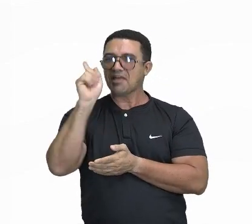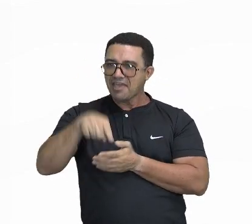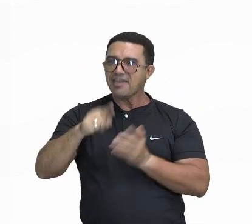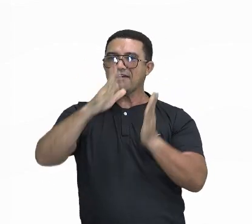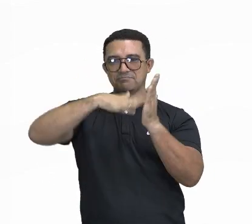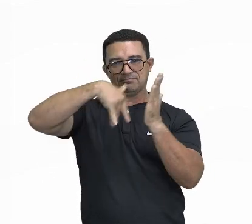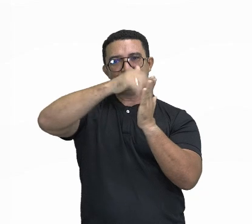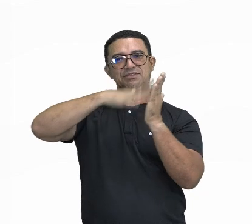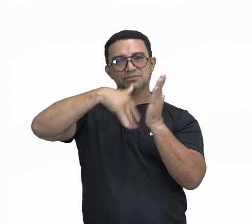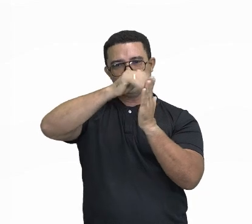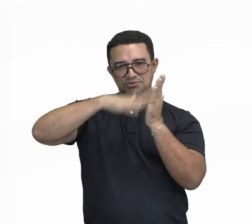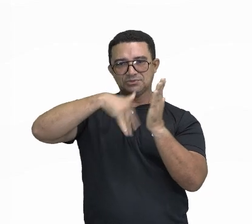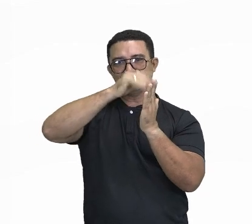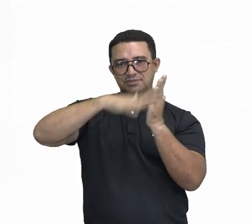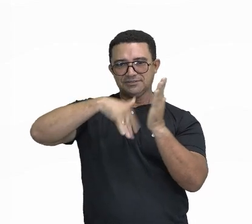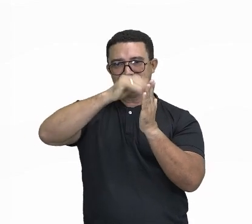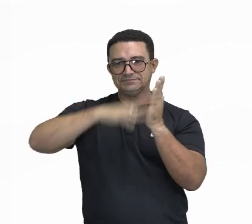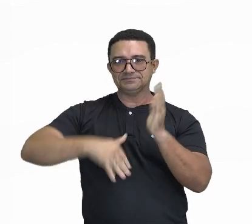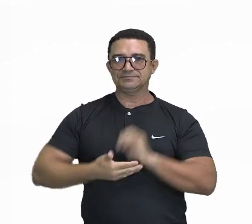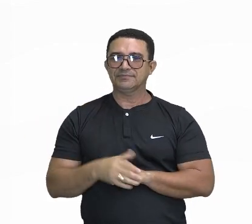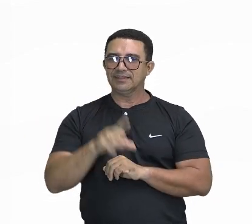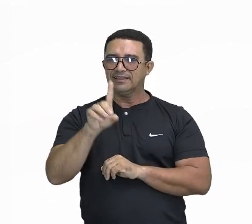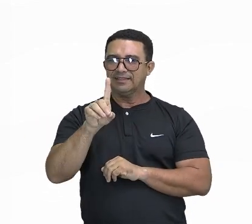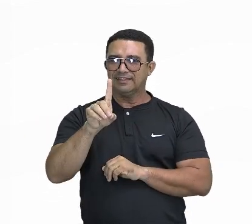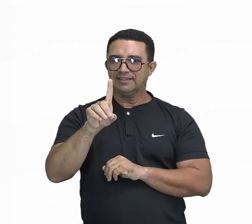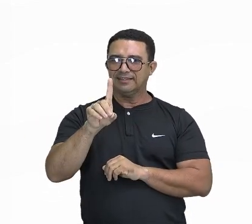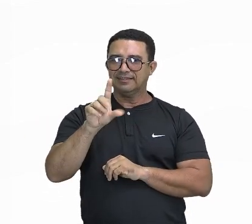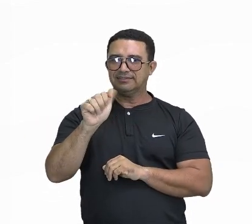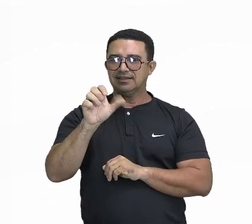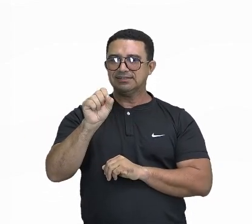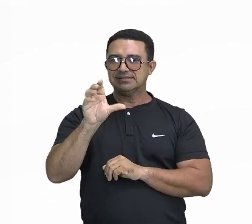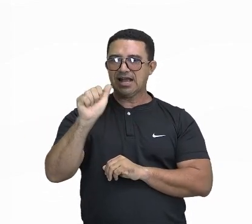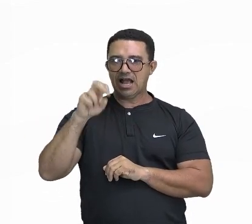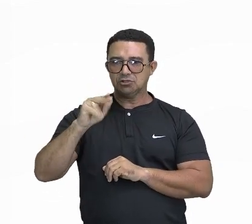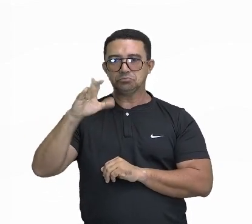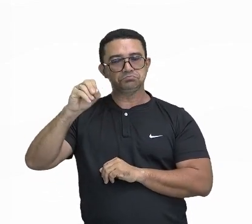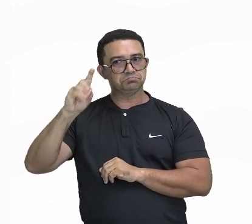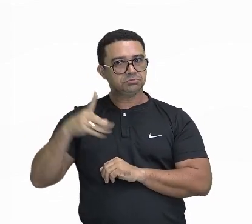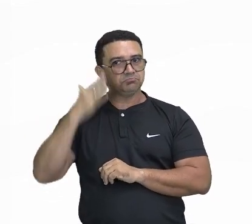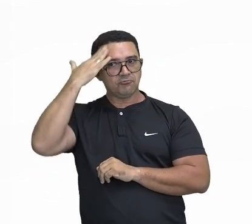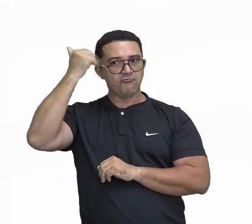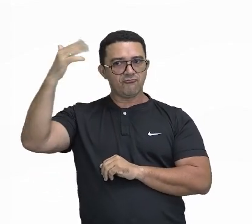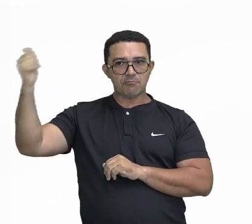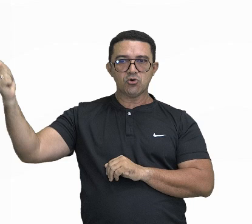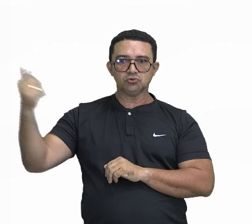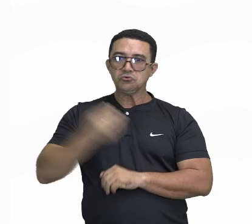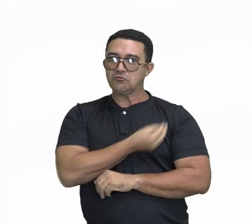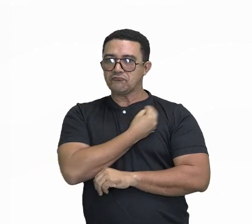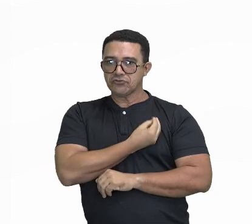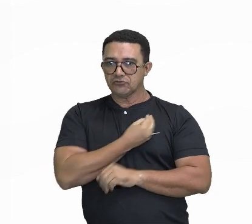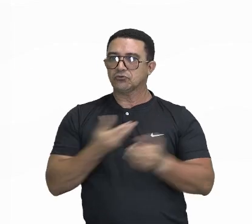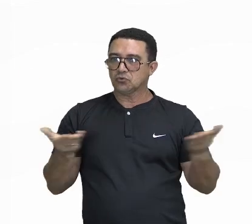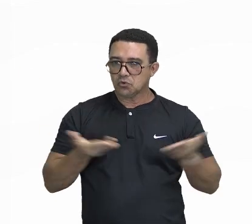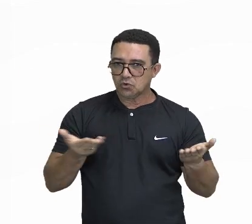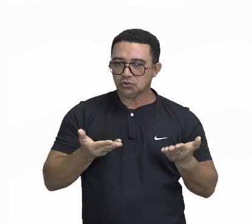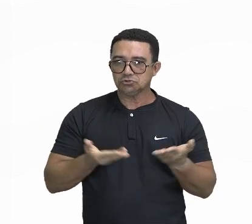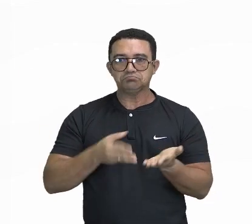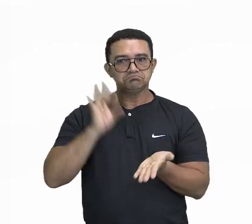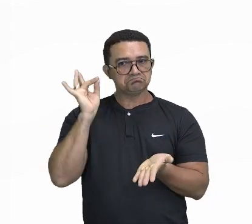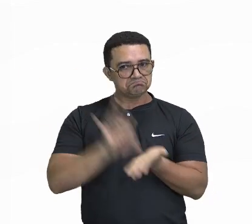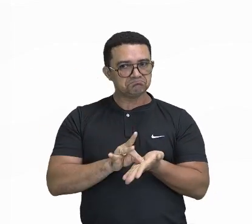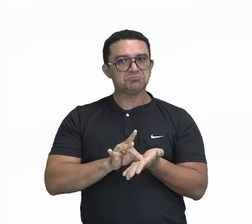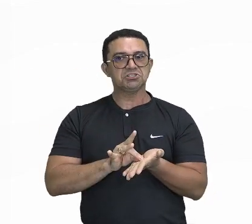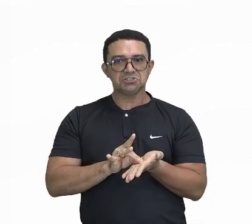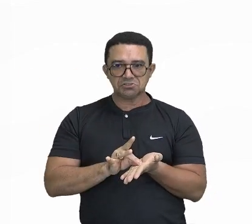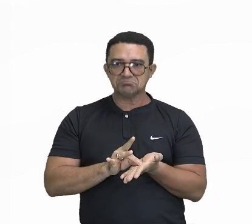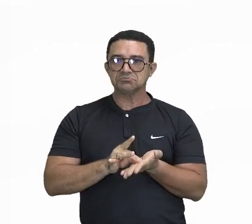chamado Emmanuel Descartes, que é um dos maiores artistas vivos do nosso tempo, um verdadeiro mestre.